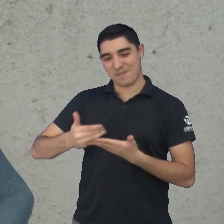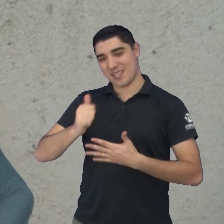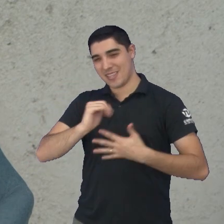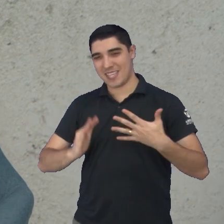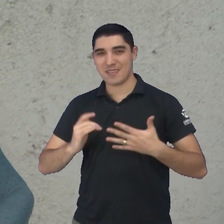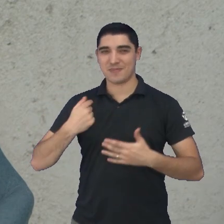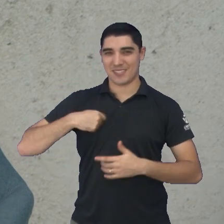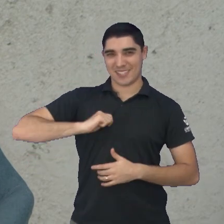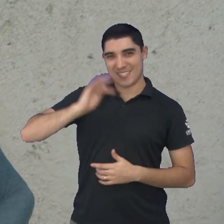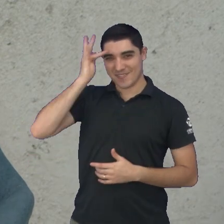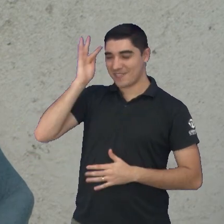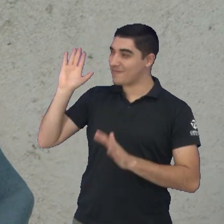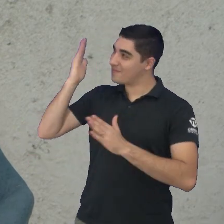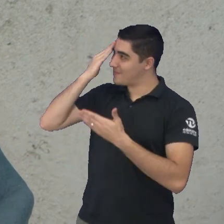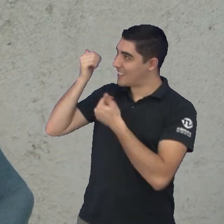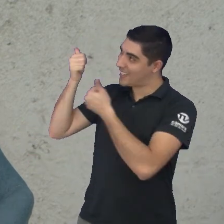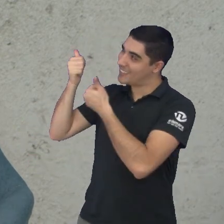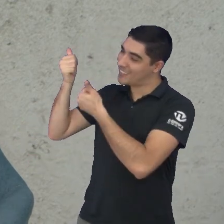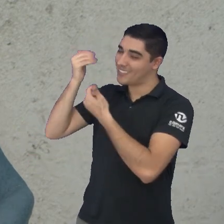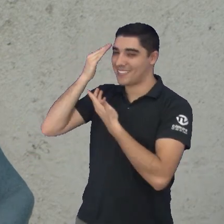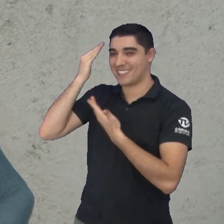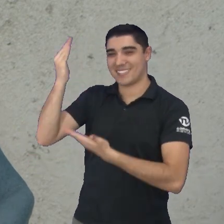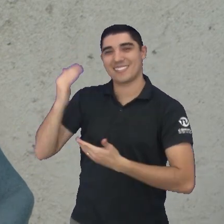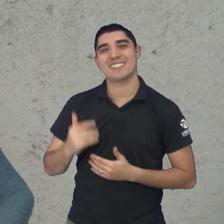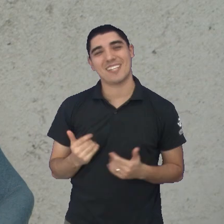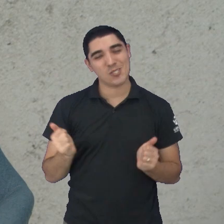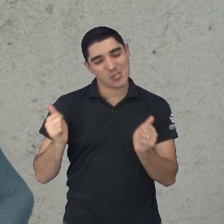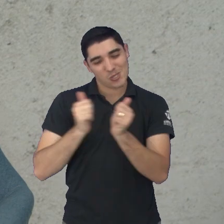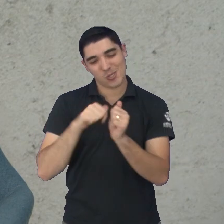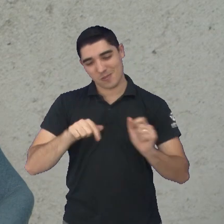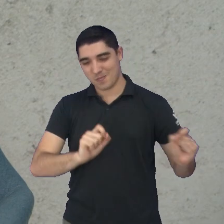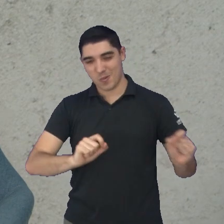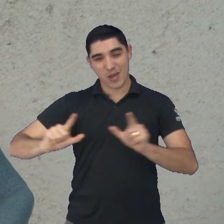Libras, Luiz Fernando. Luiz, muito obrigada, viu? Você ficou com a gente